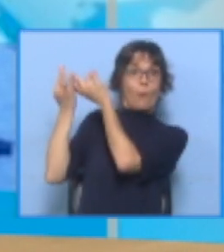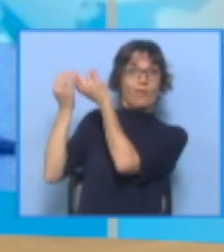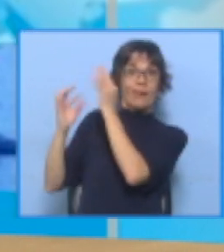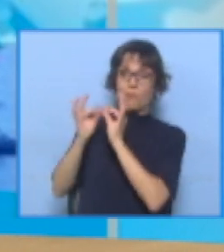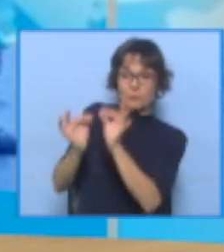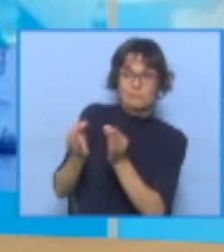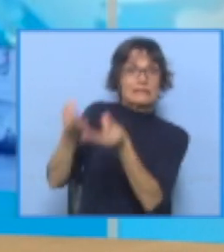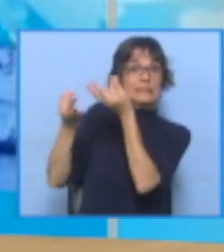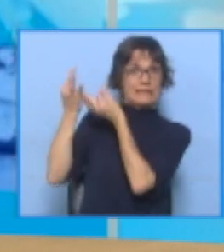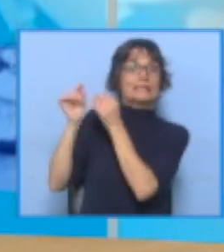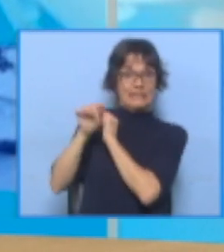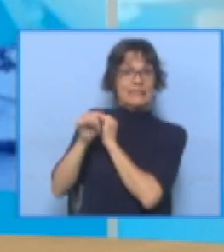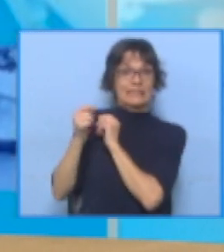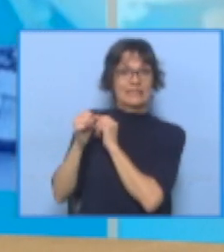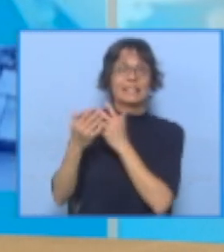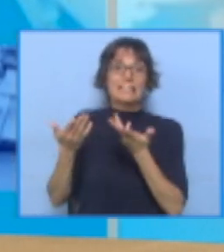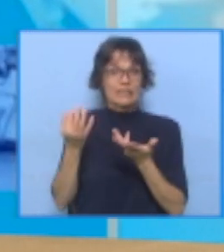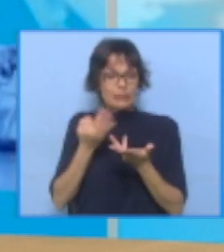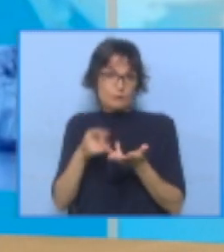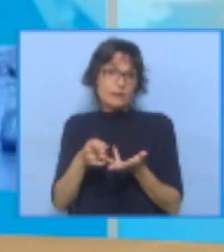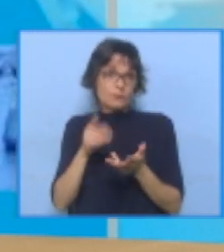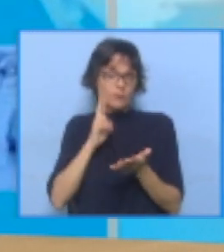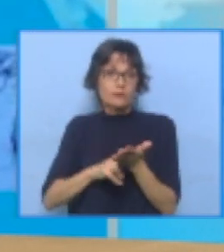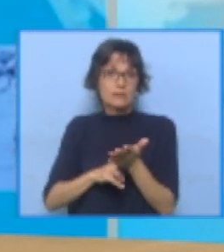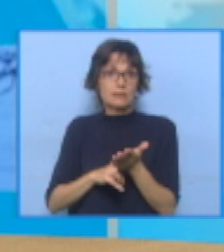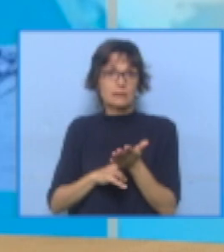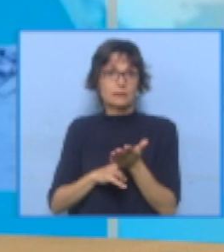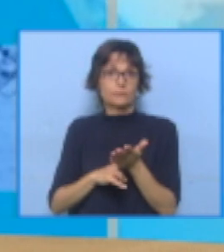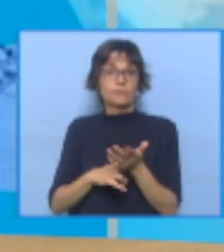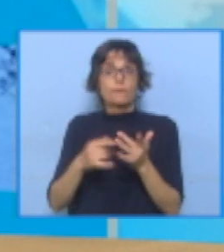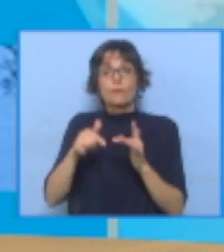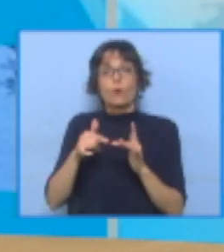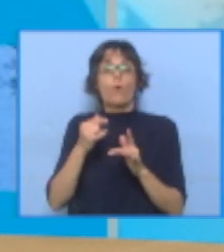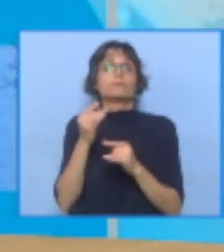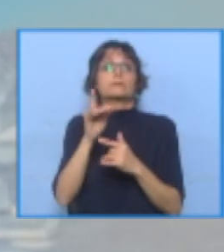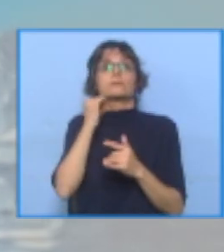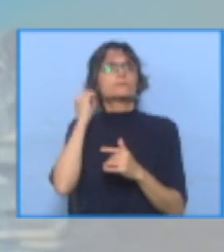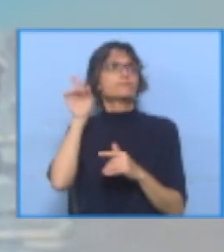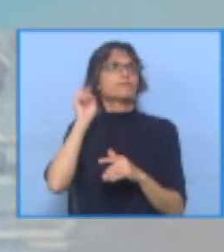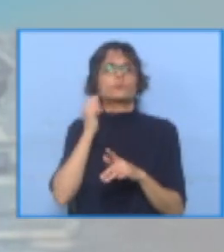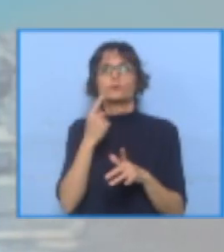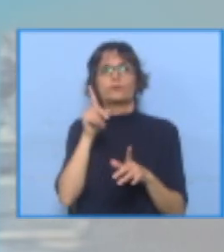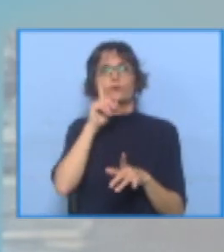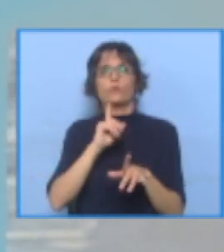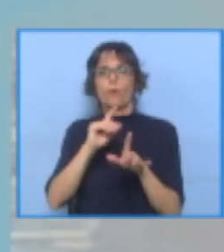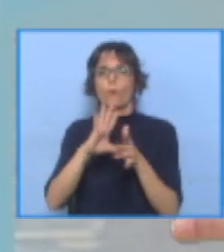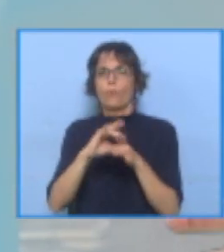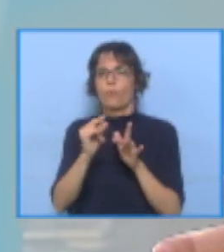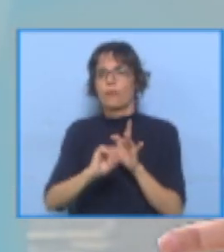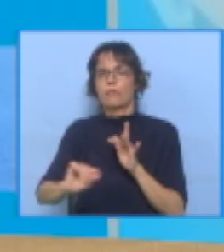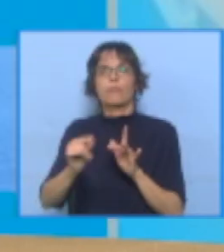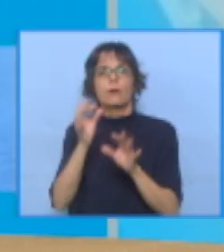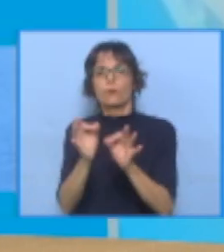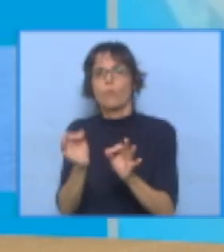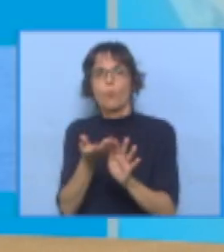a família de forma a que se possa cuidar dos filhos. É muito mais difícil, normalmente, porque os ascendentes envelhecem ao